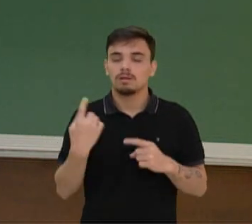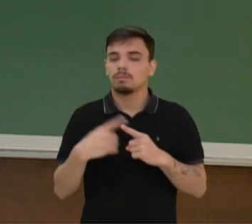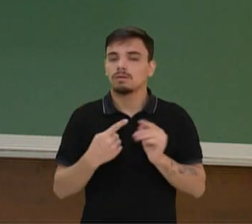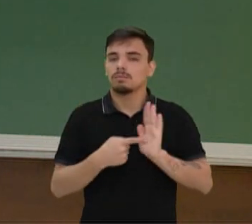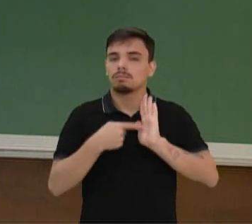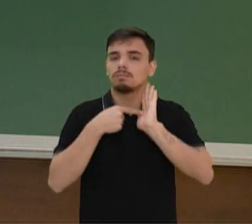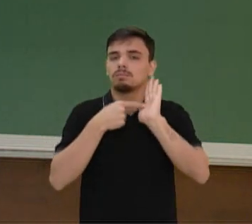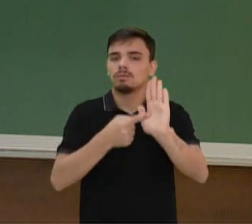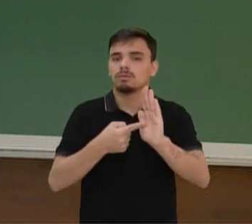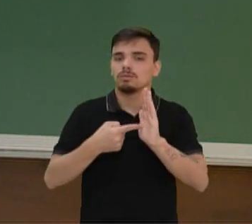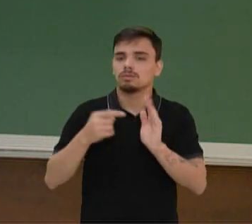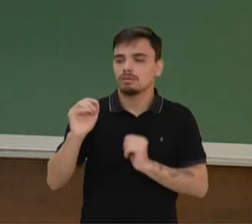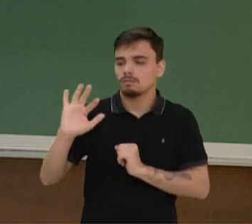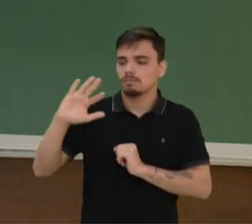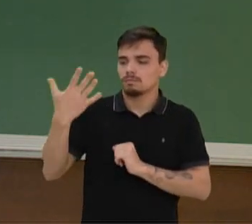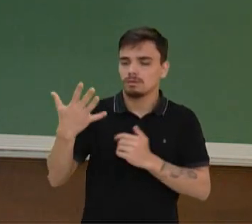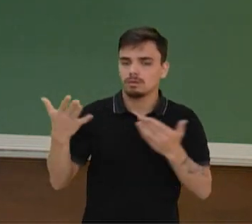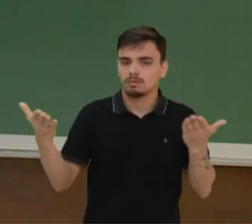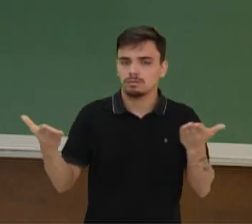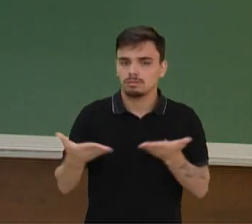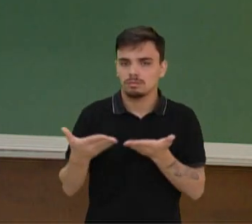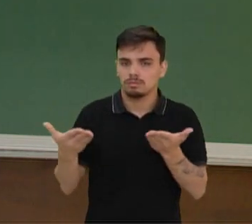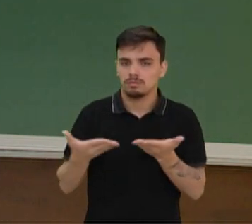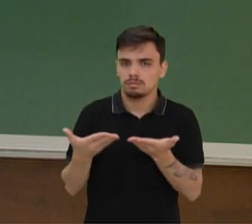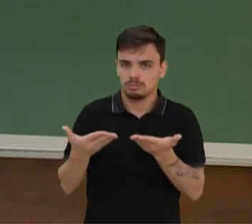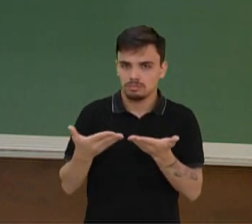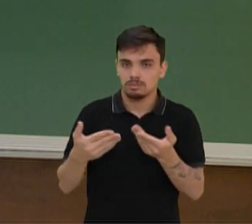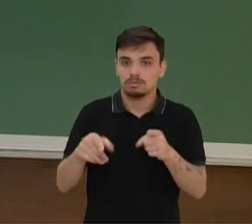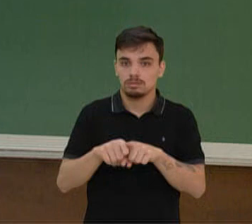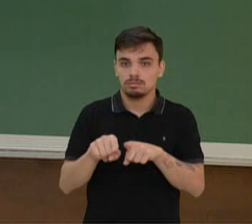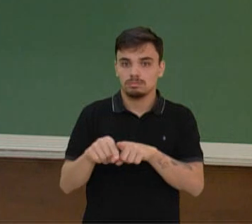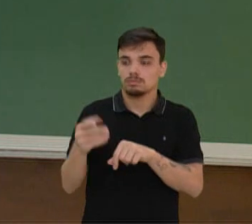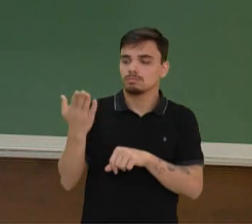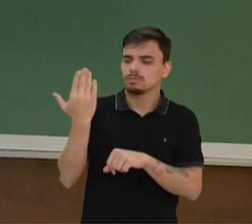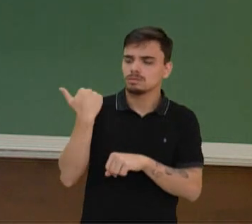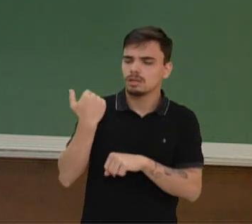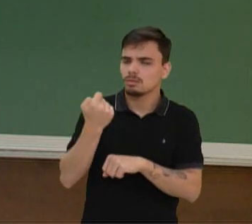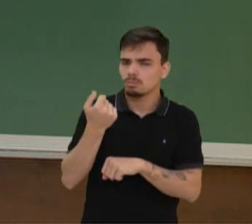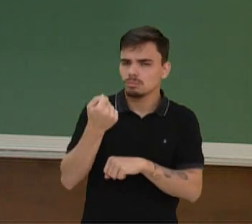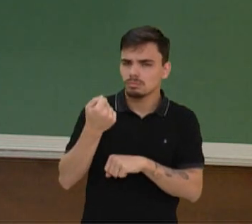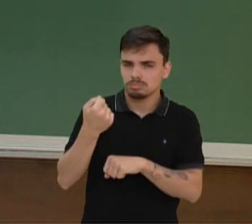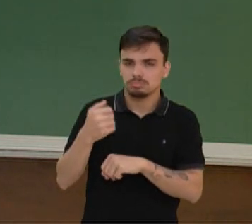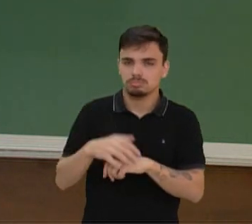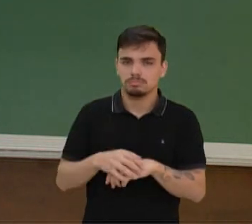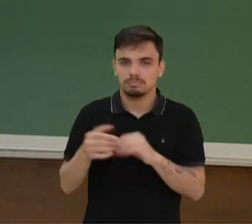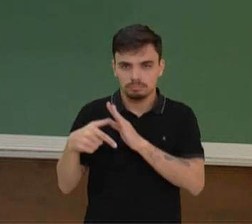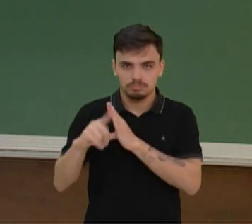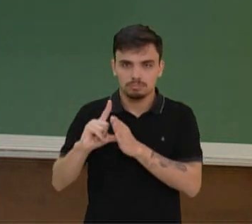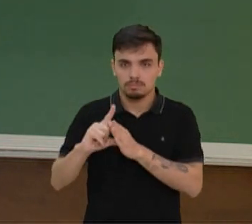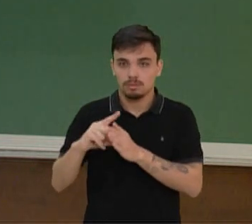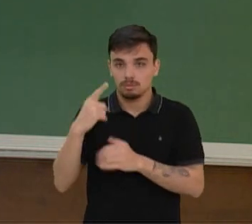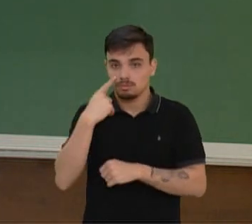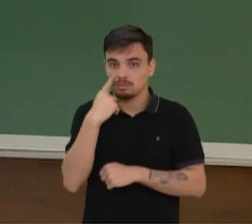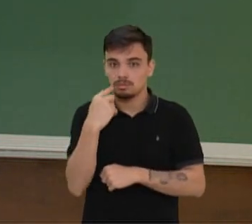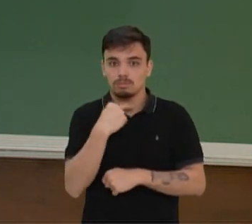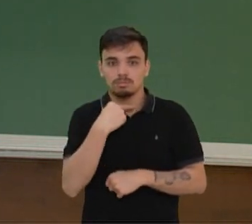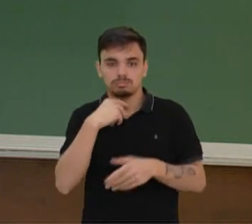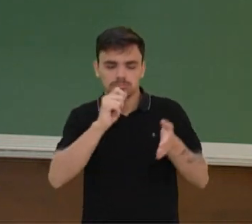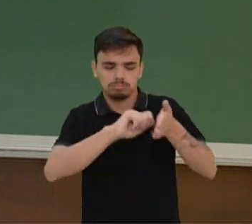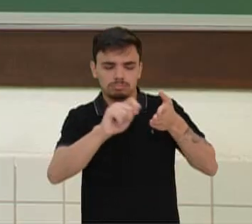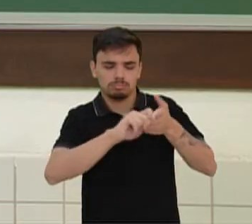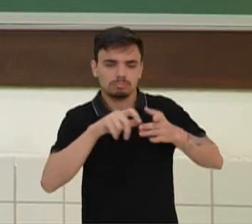fatos atuais ocorridos em um passado recente. Veja, eu não vou poder escrever uma